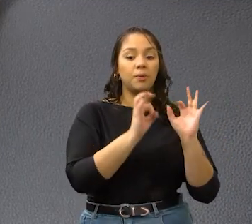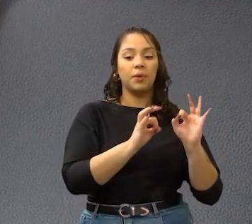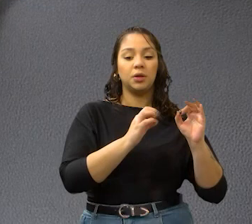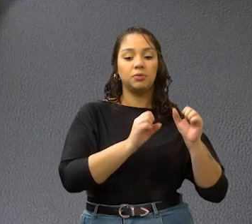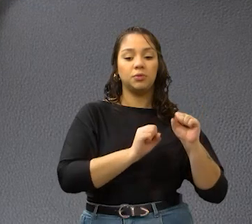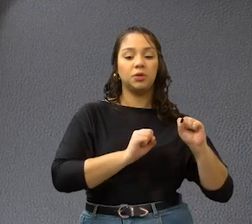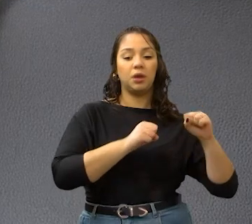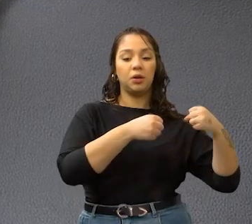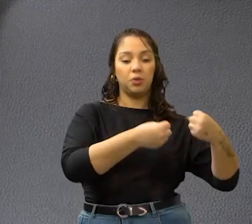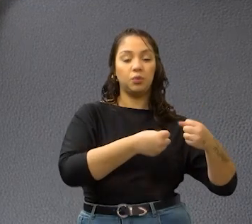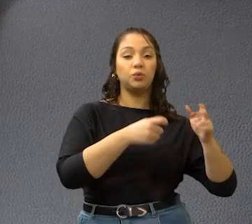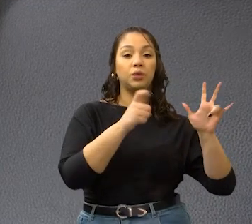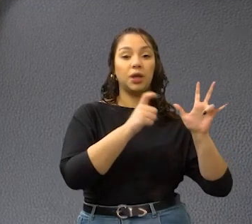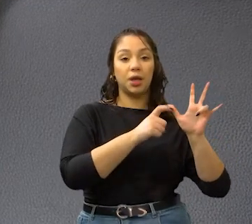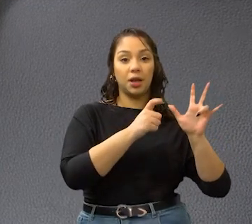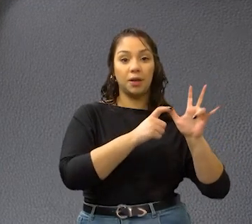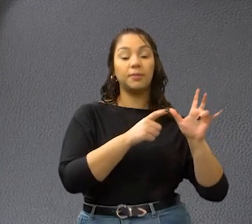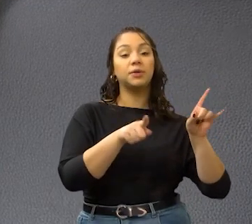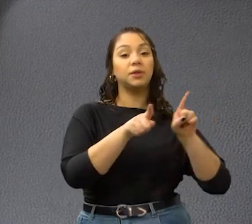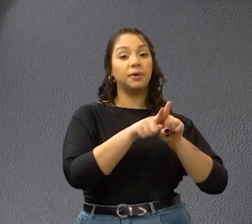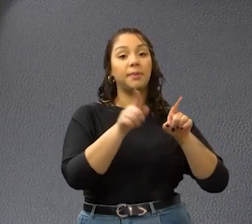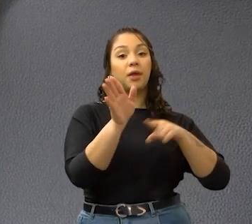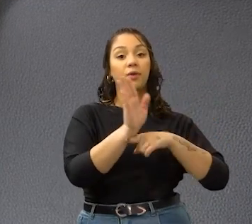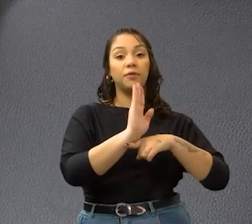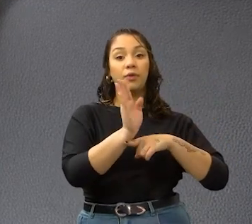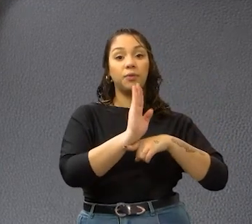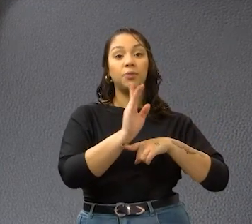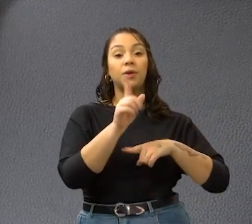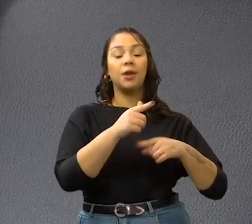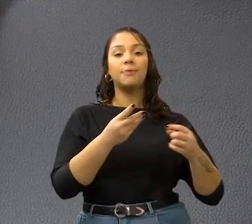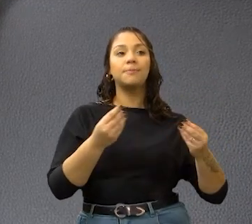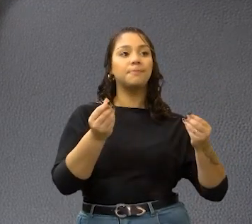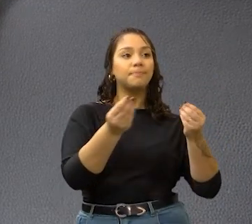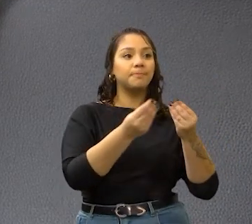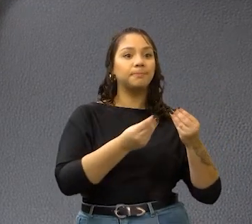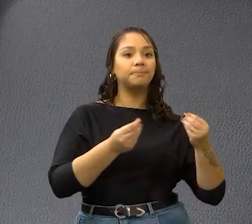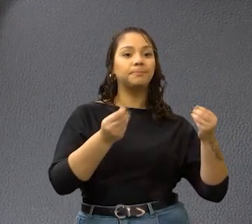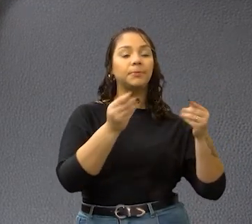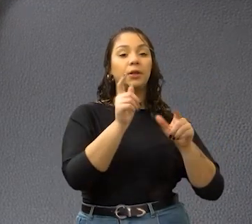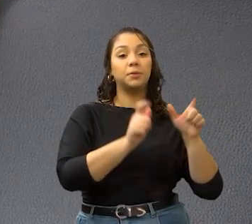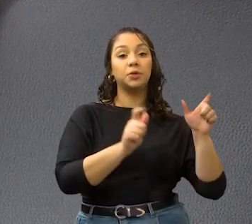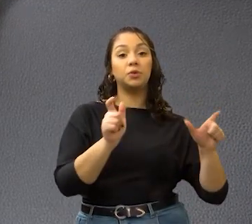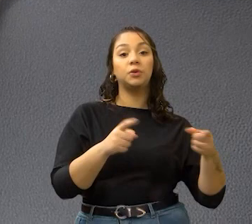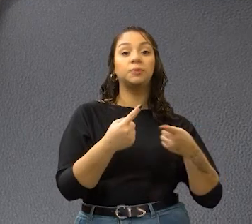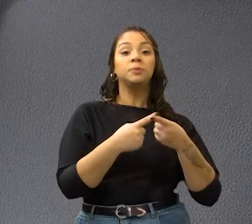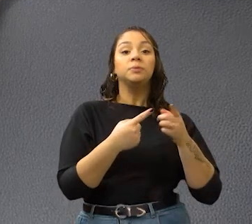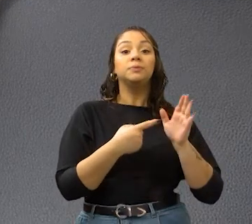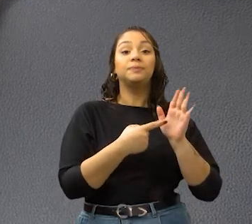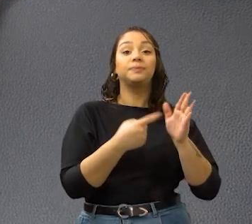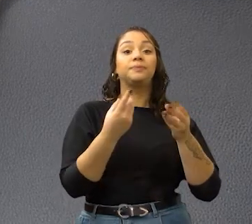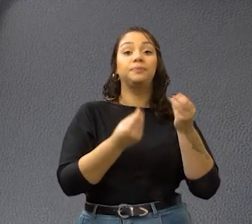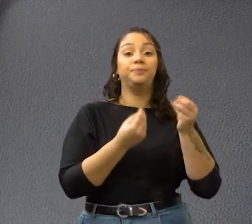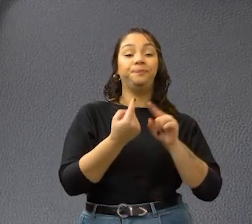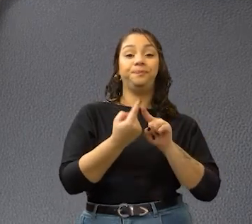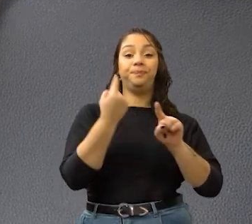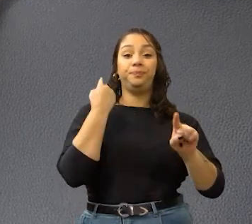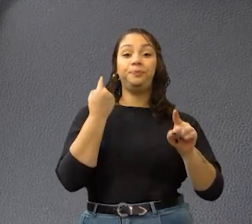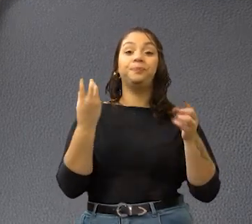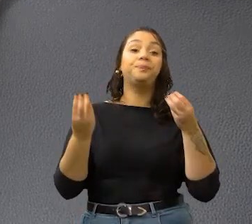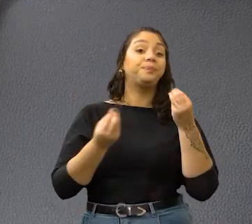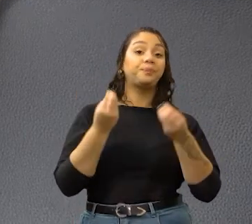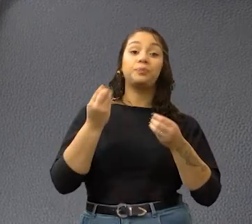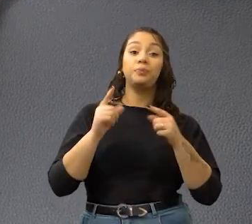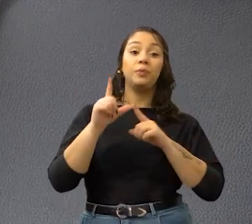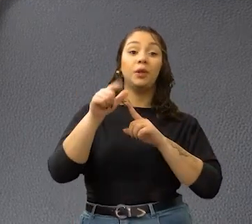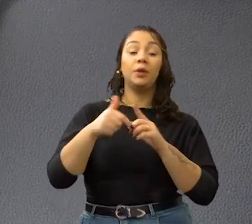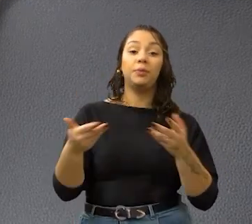aí para a luta da cannabis medicinal, e também é um filme que acaba sensibilizando muitas pessoas, porque mostra como que era antes do medicamento